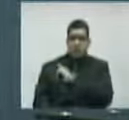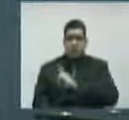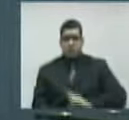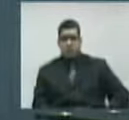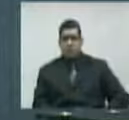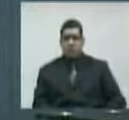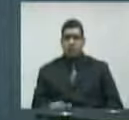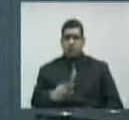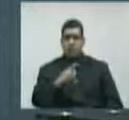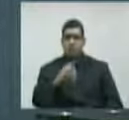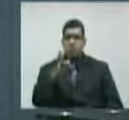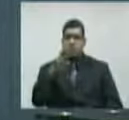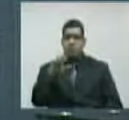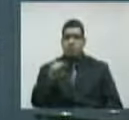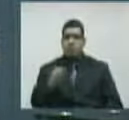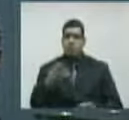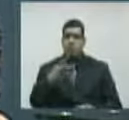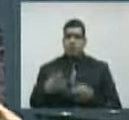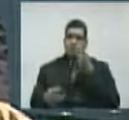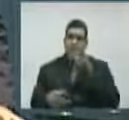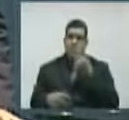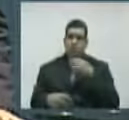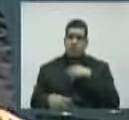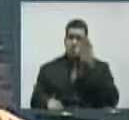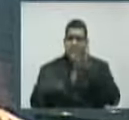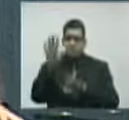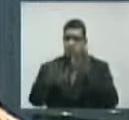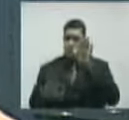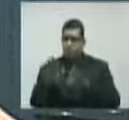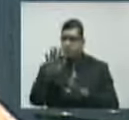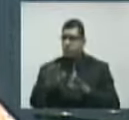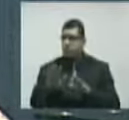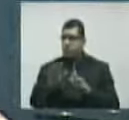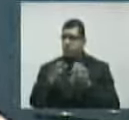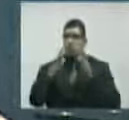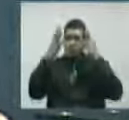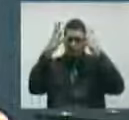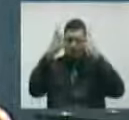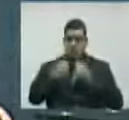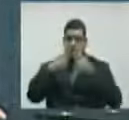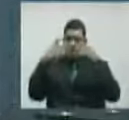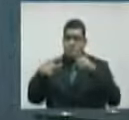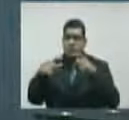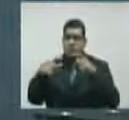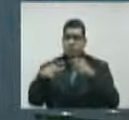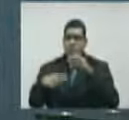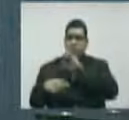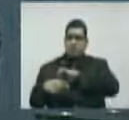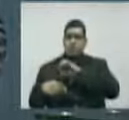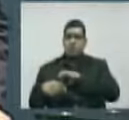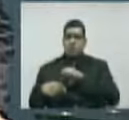Souza, que o prefeito vai aproveitar esse balanço para explicar onde está o dinheiro